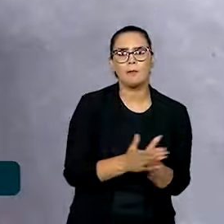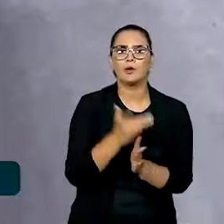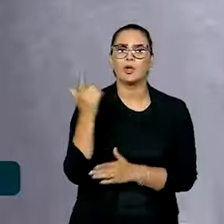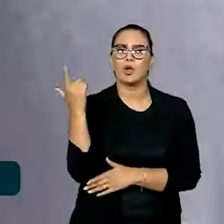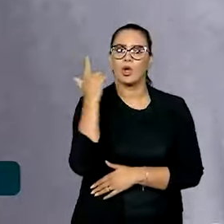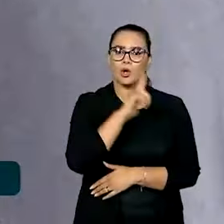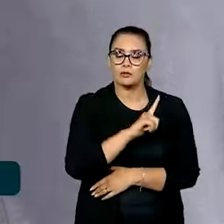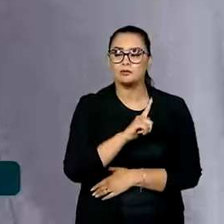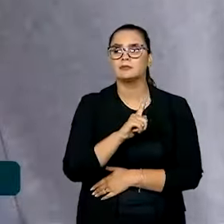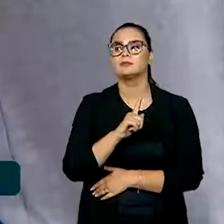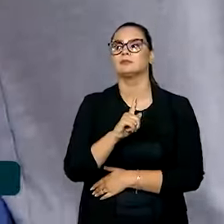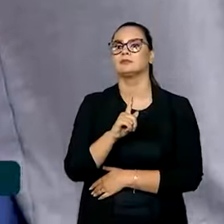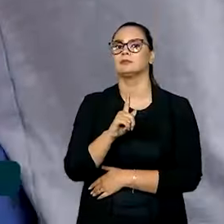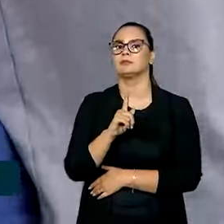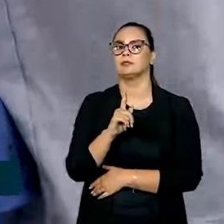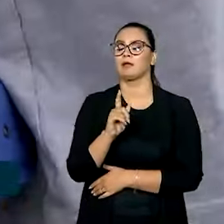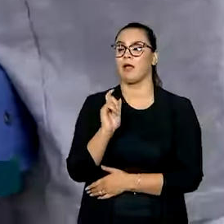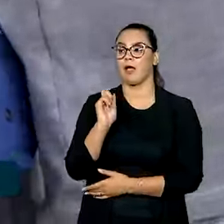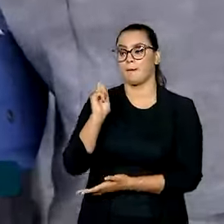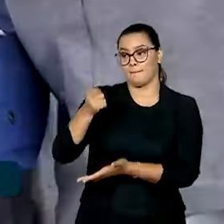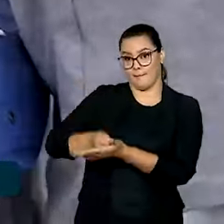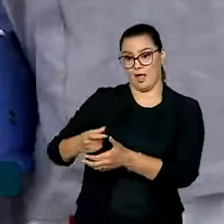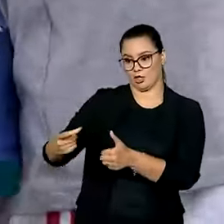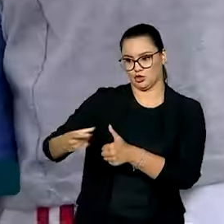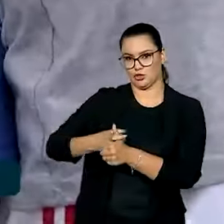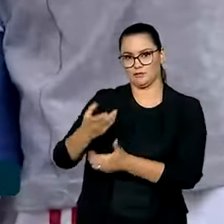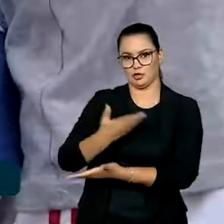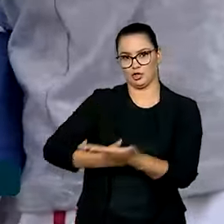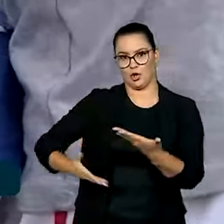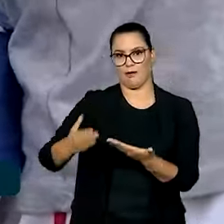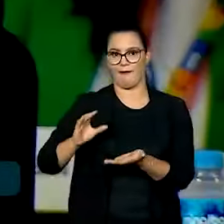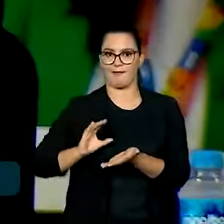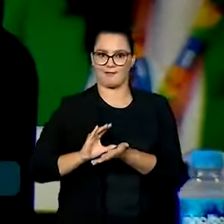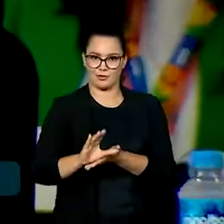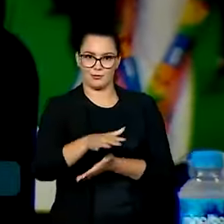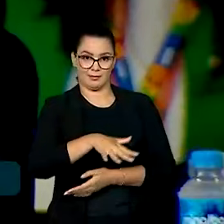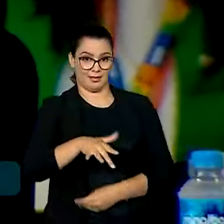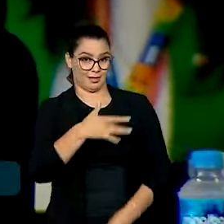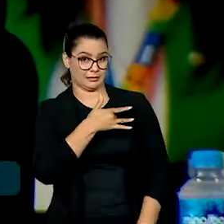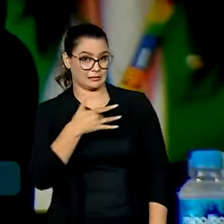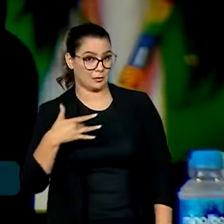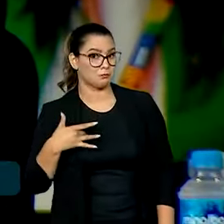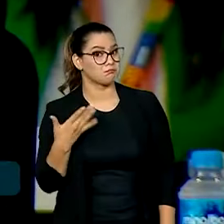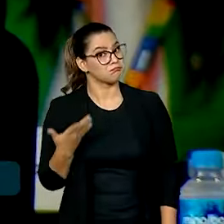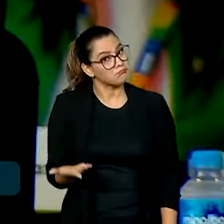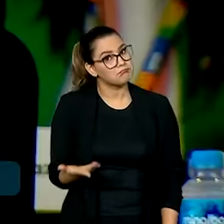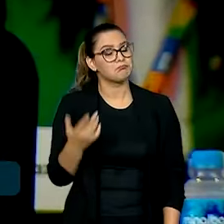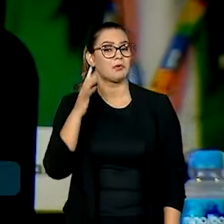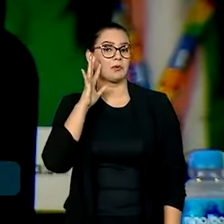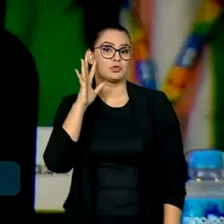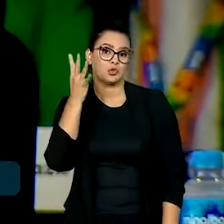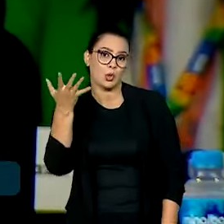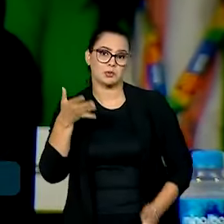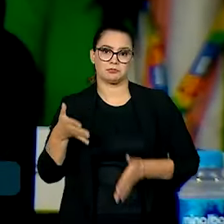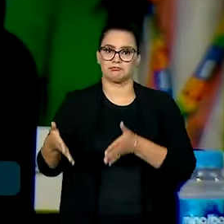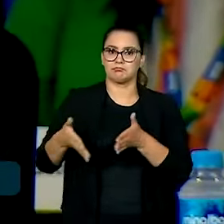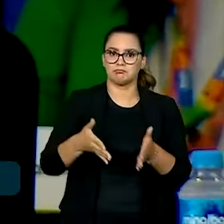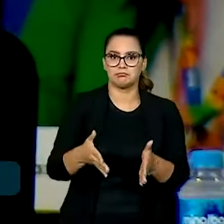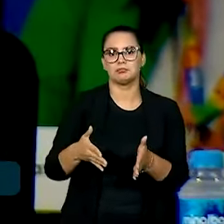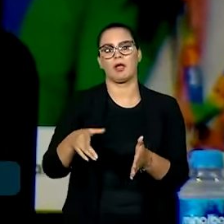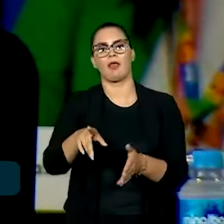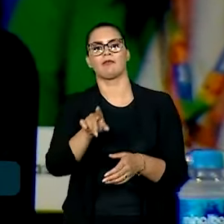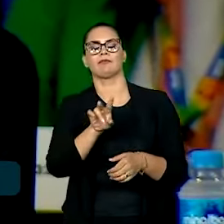possam abater dívidas em troca de investimentos na área de saúde. Vemos isso como uma via para abordar as